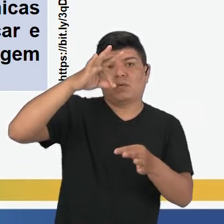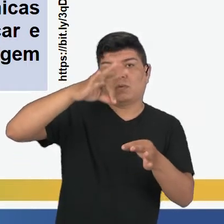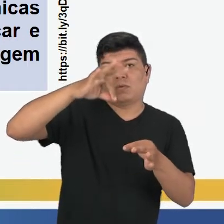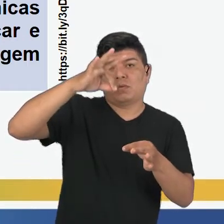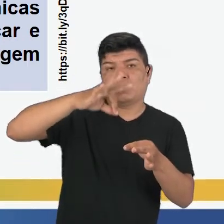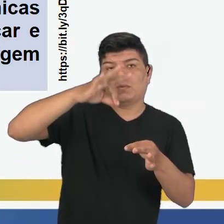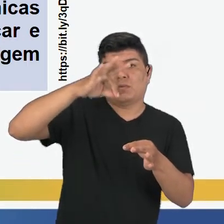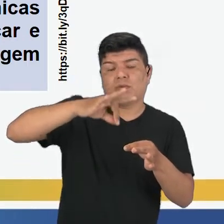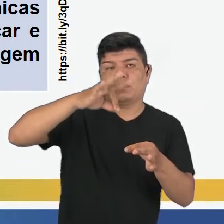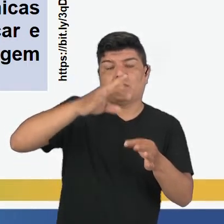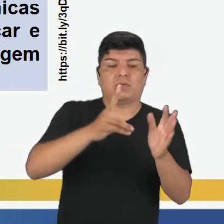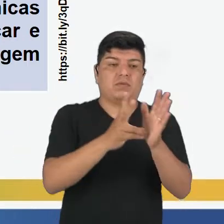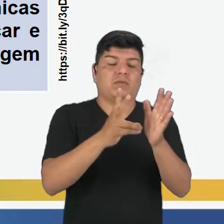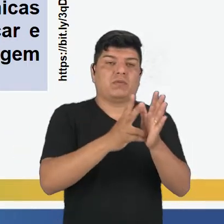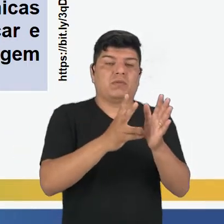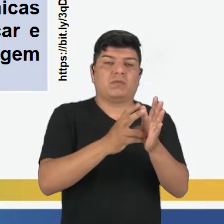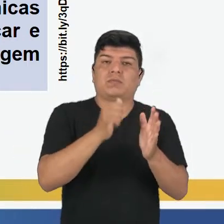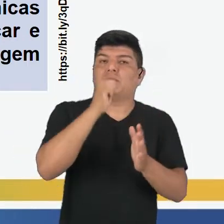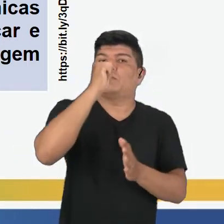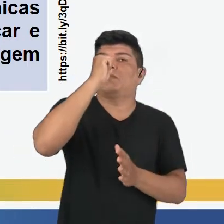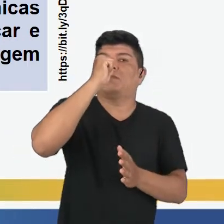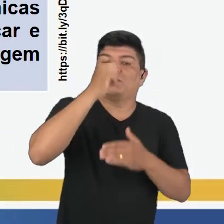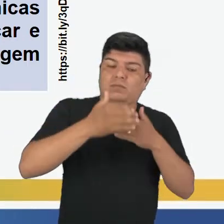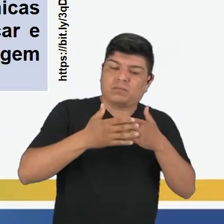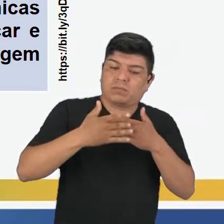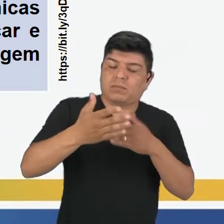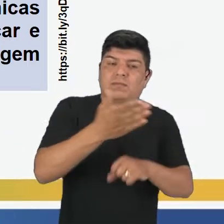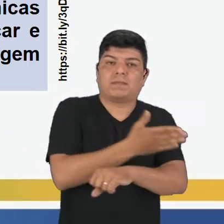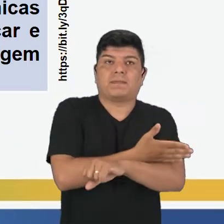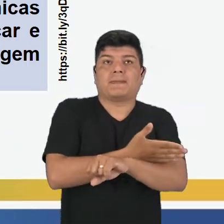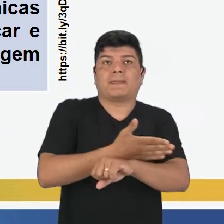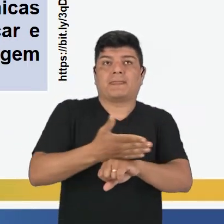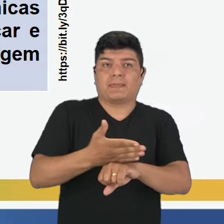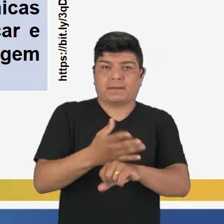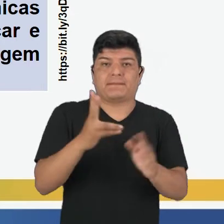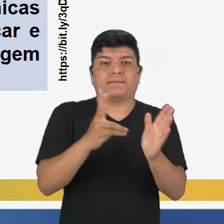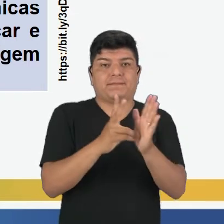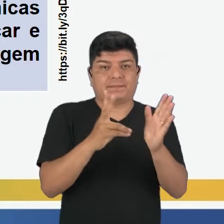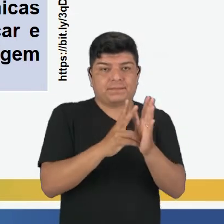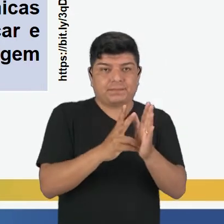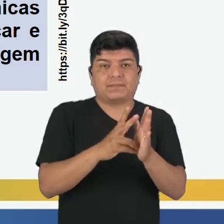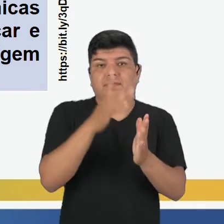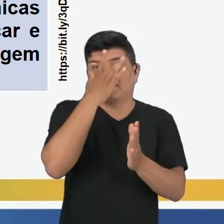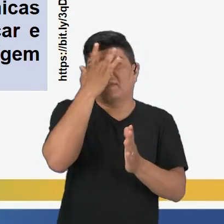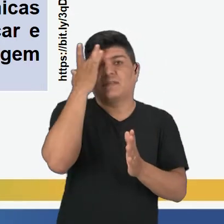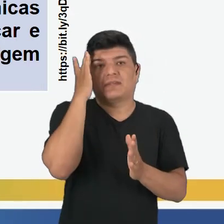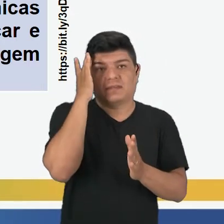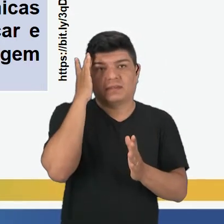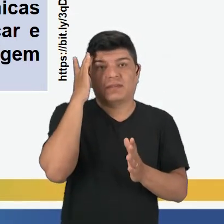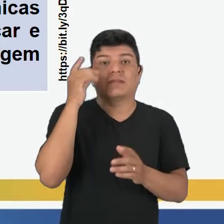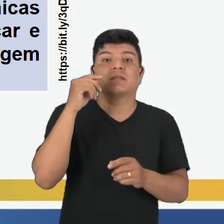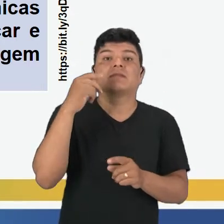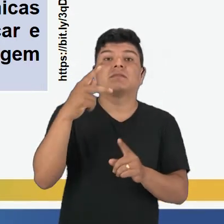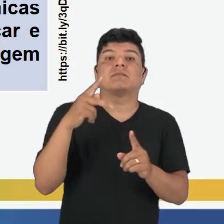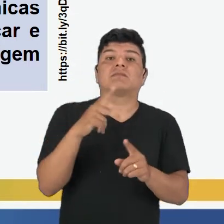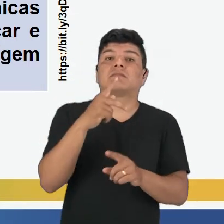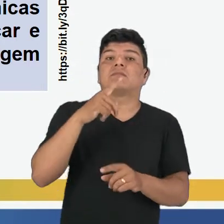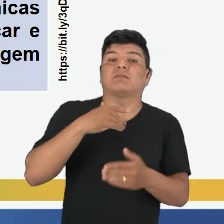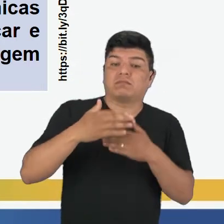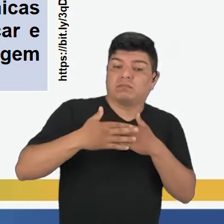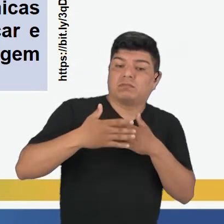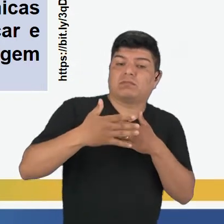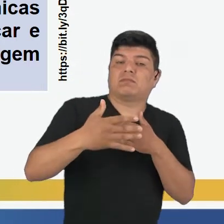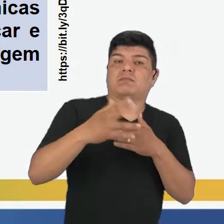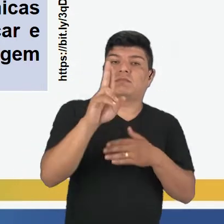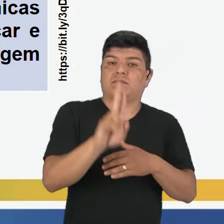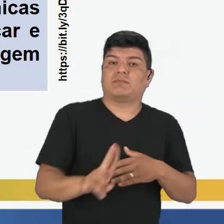toma. A partir dessa tradição indígena é que as pessoas do Santo Daime também passaram